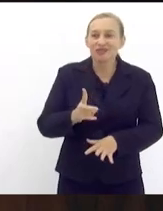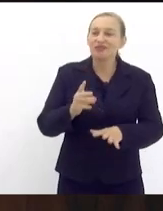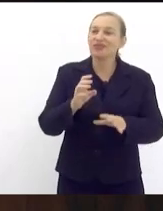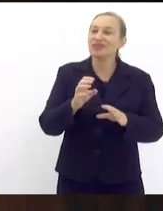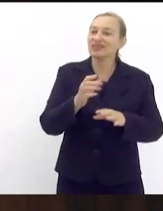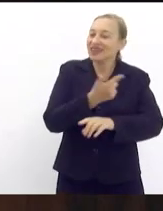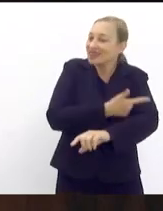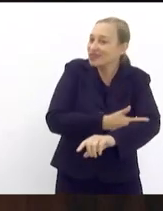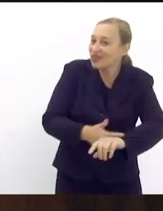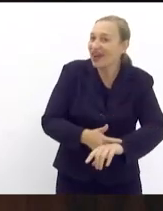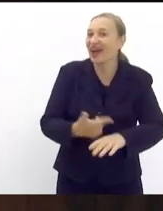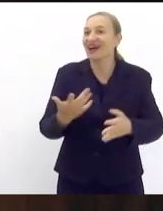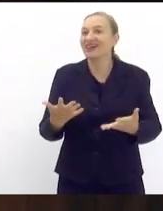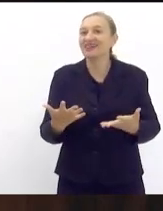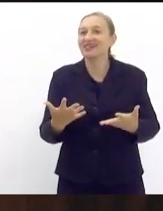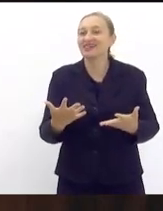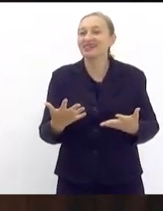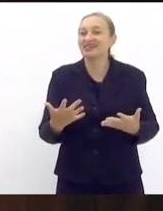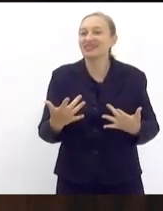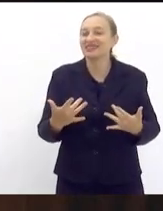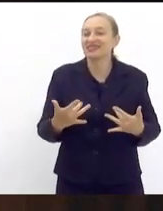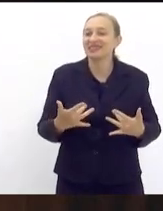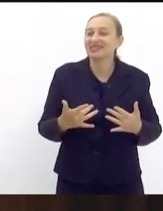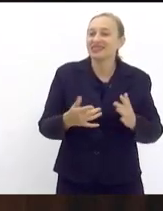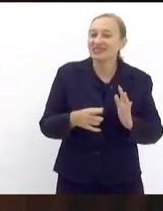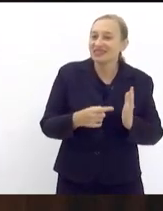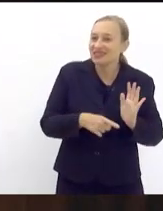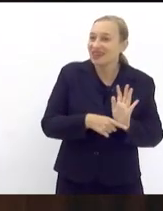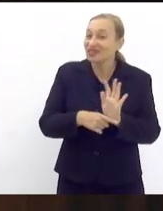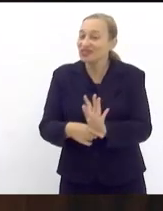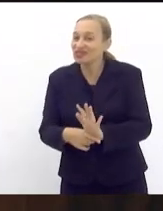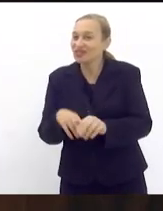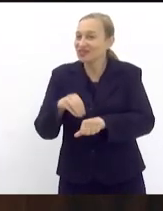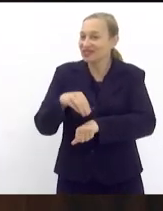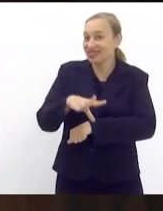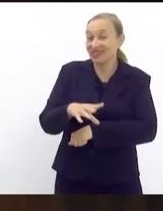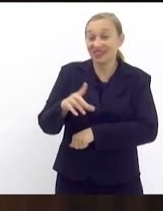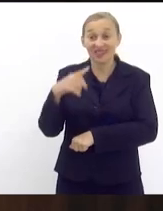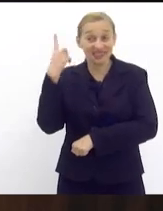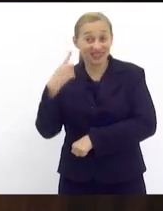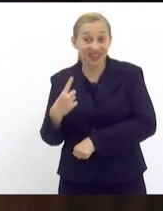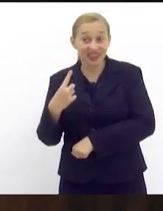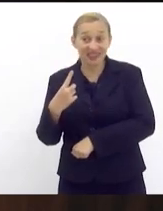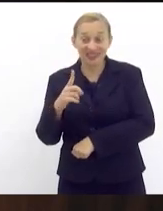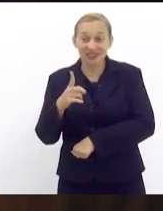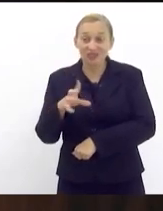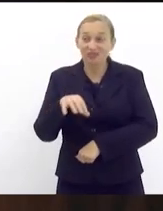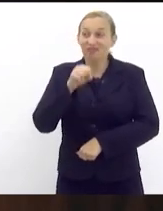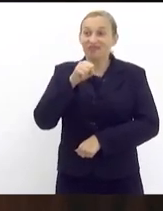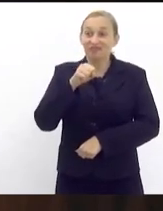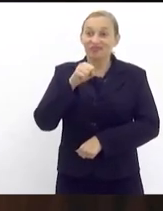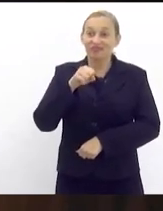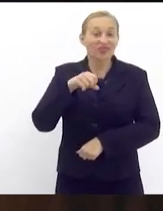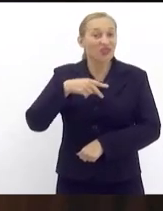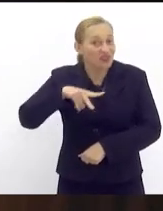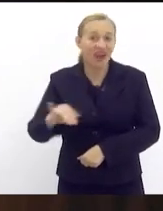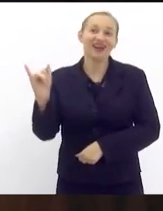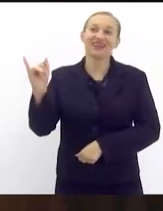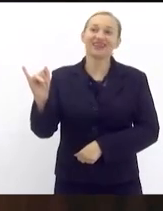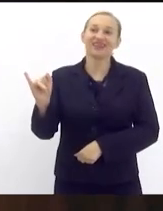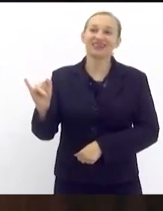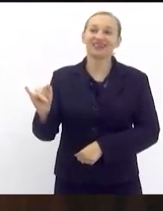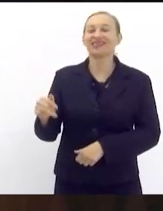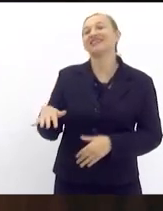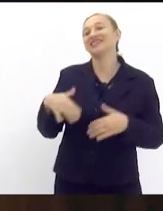educado muito solícito e me ajudou com dicas ele Dani não respire vai e é isso aqui estou